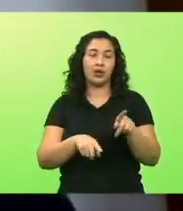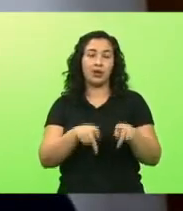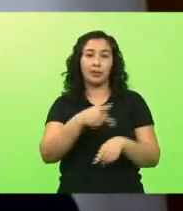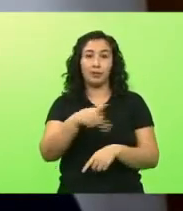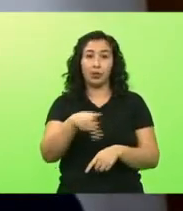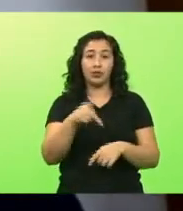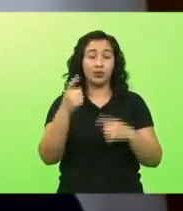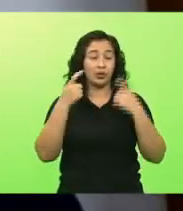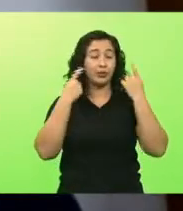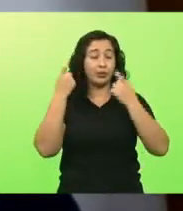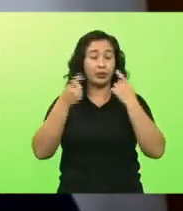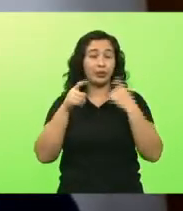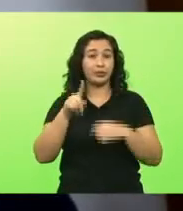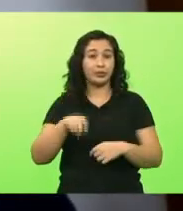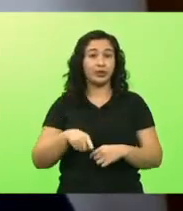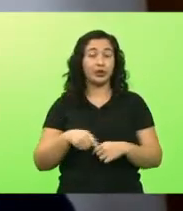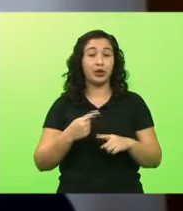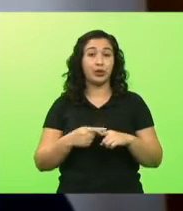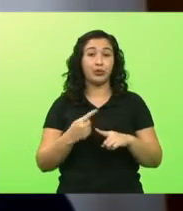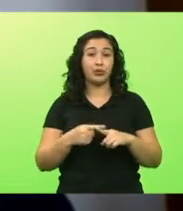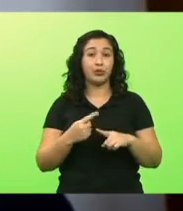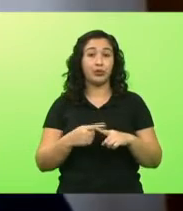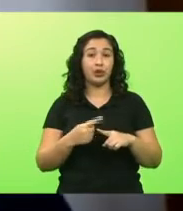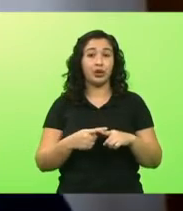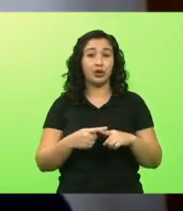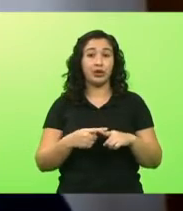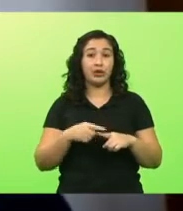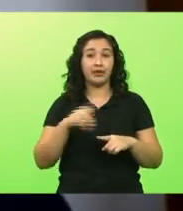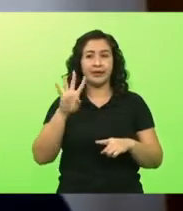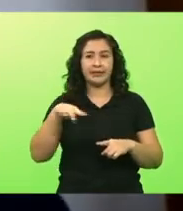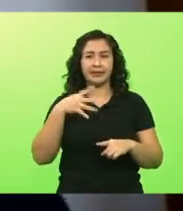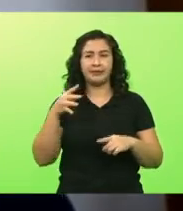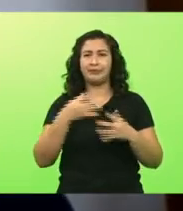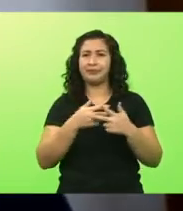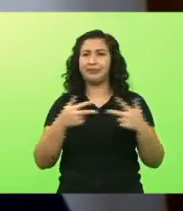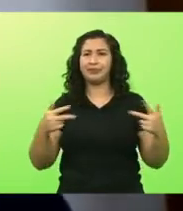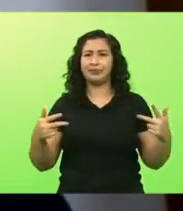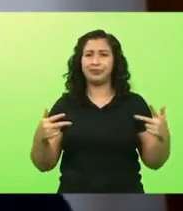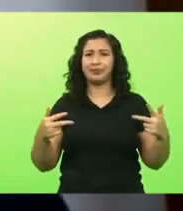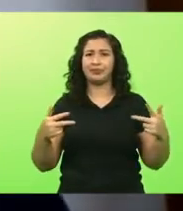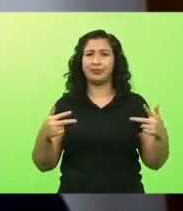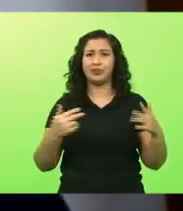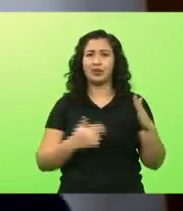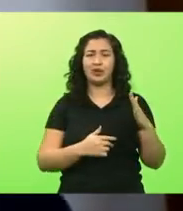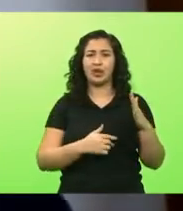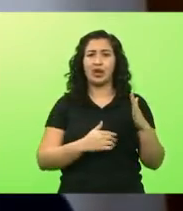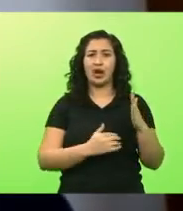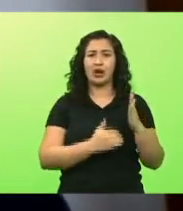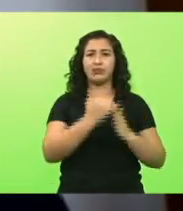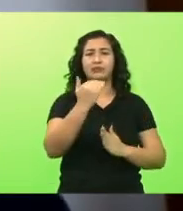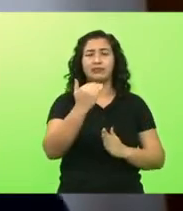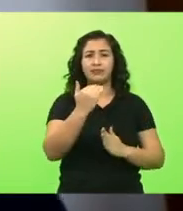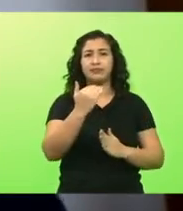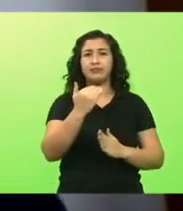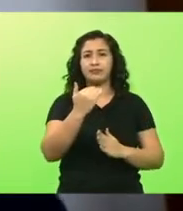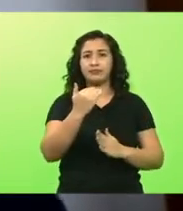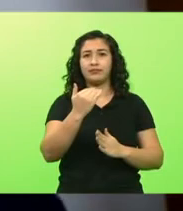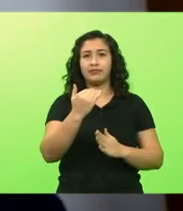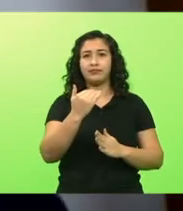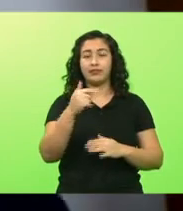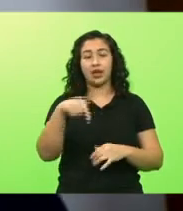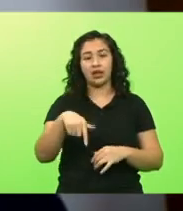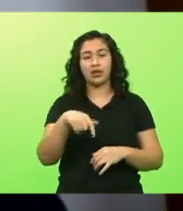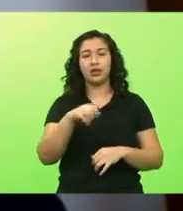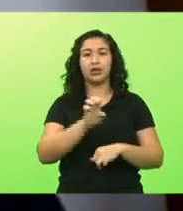preocupante. Pelos índices que nós temos, isso não é bom, apesar de nós estarmos no estado, um dos melhores do